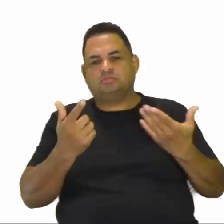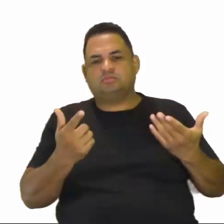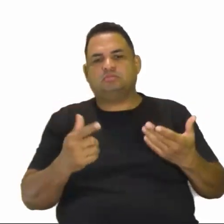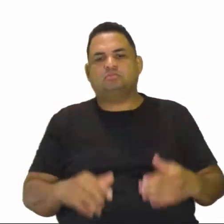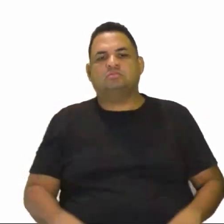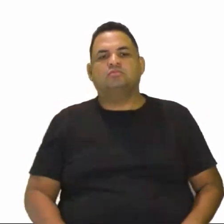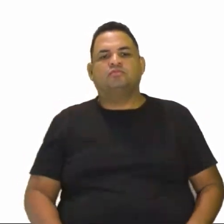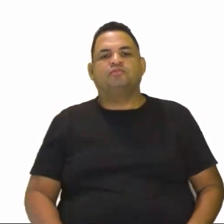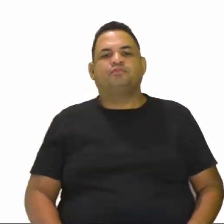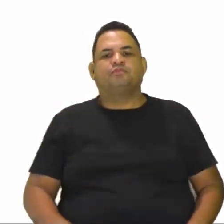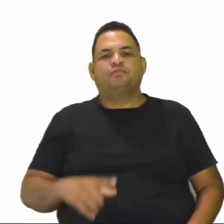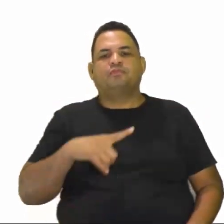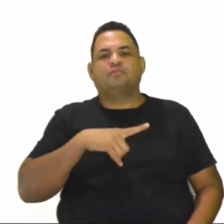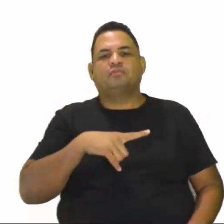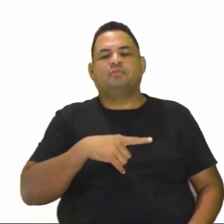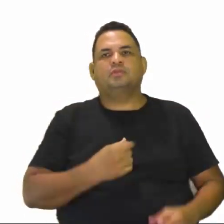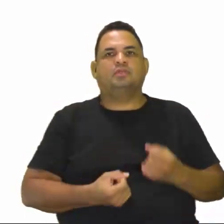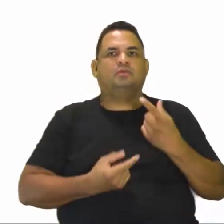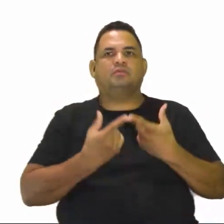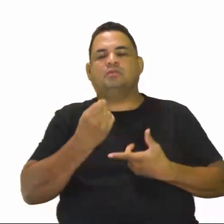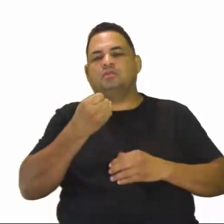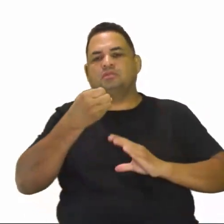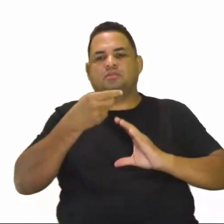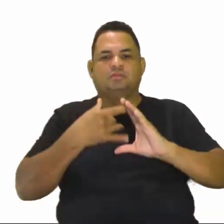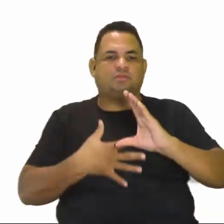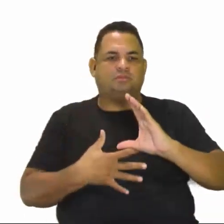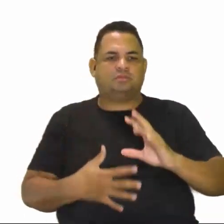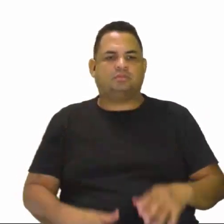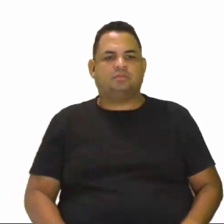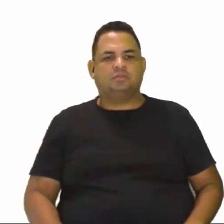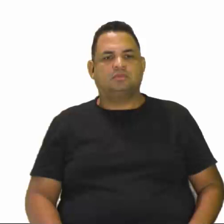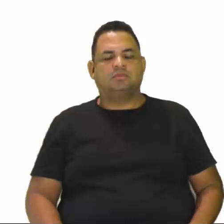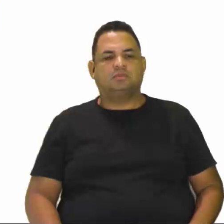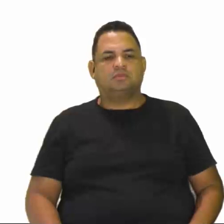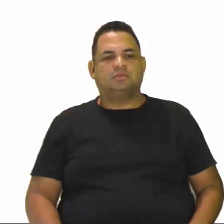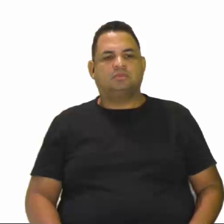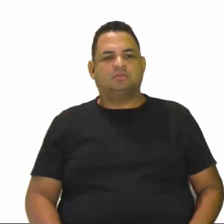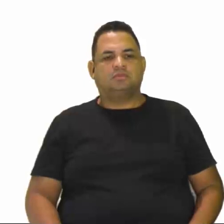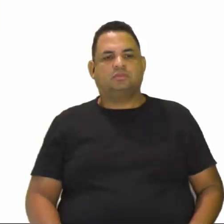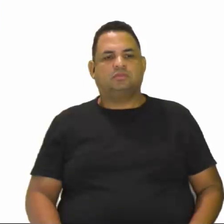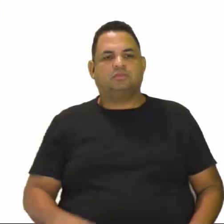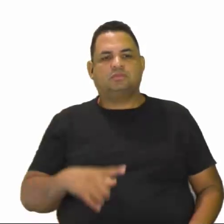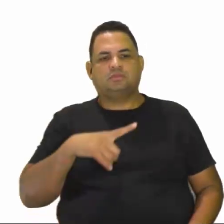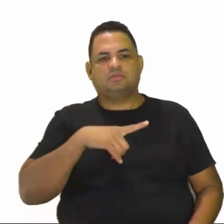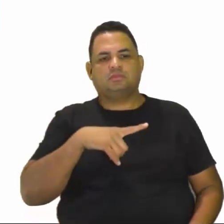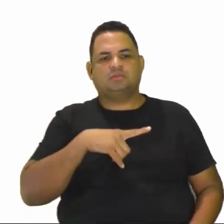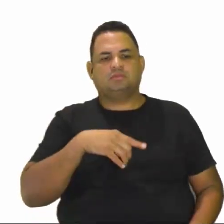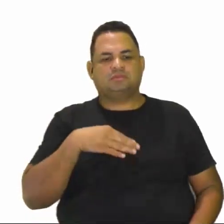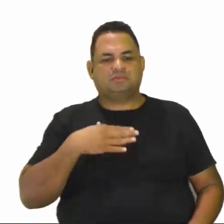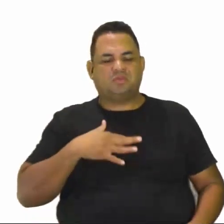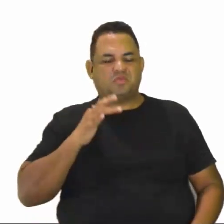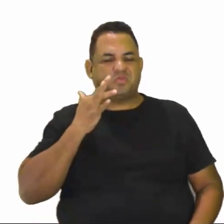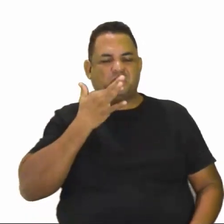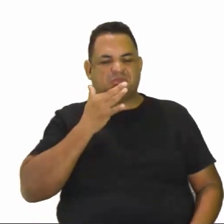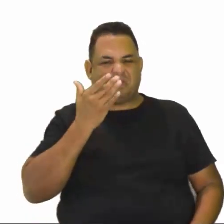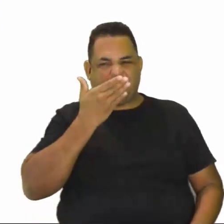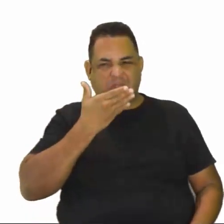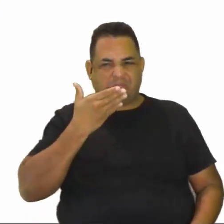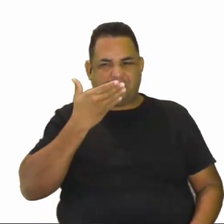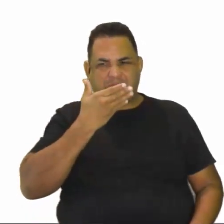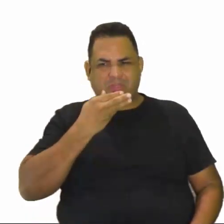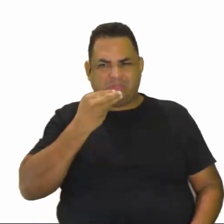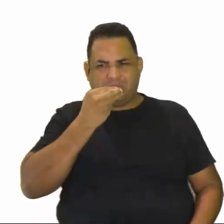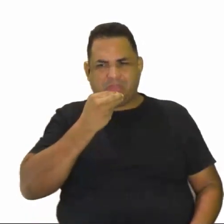meio aquoso, eles exibem algumas propriedades. Aí nós temos o sabor azedo, que é